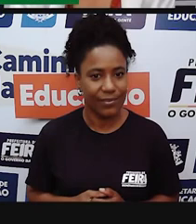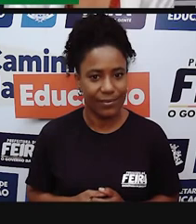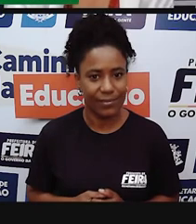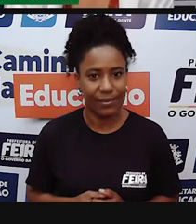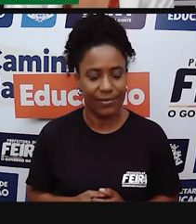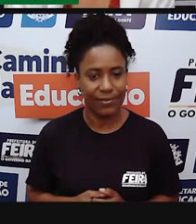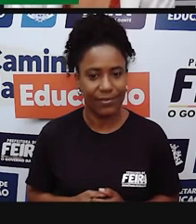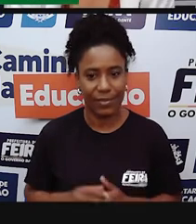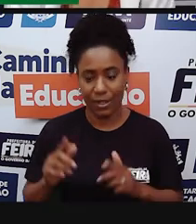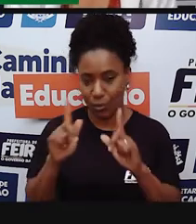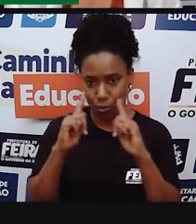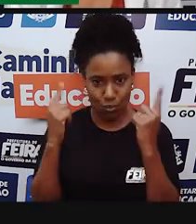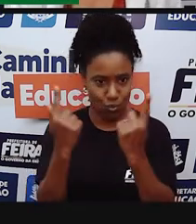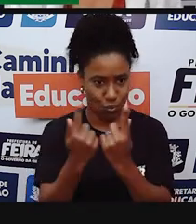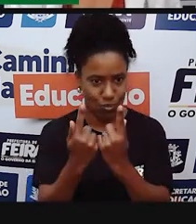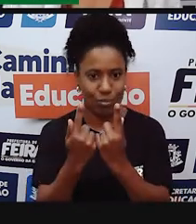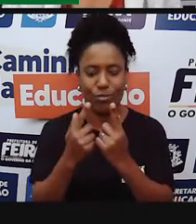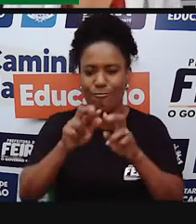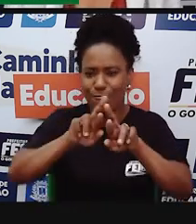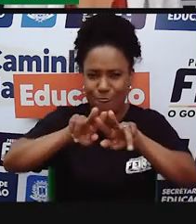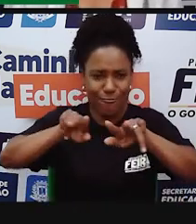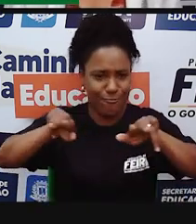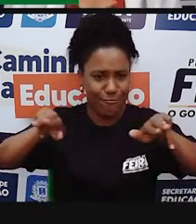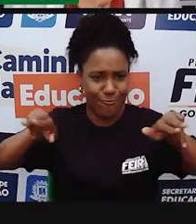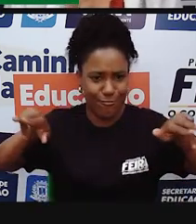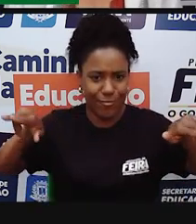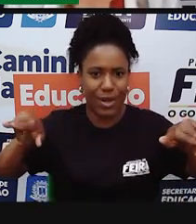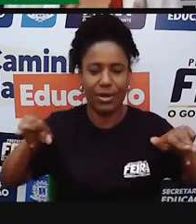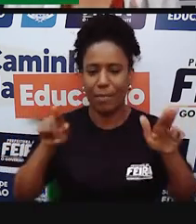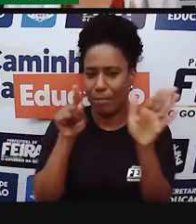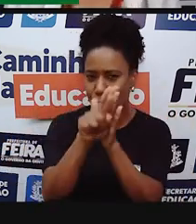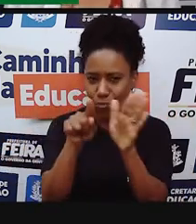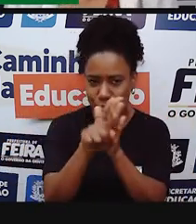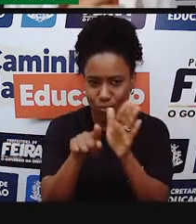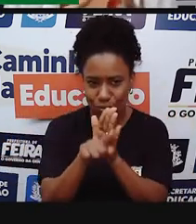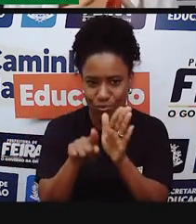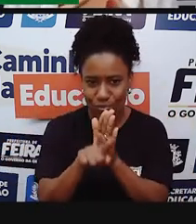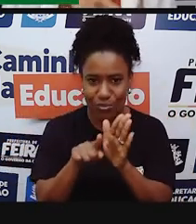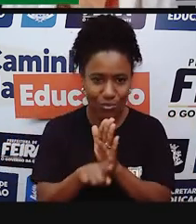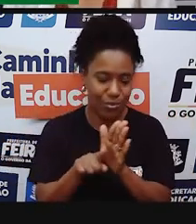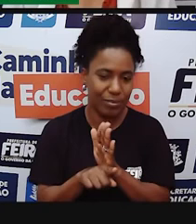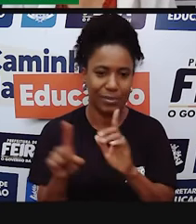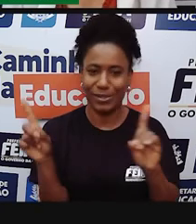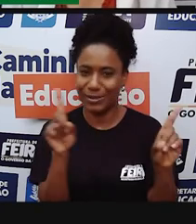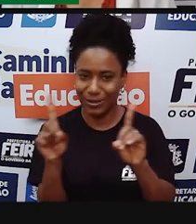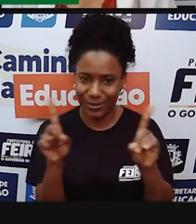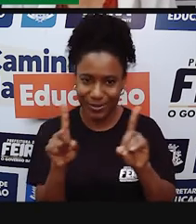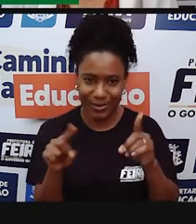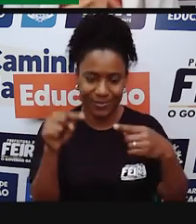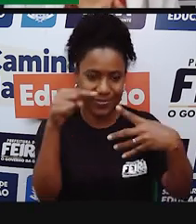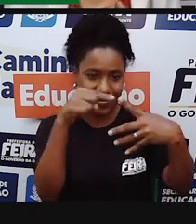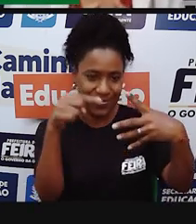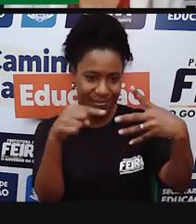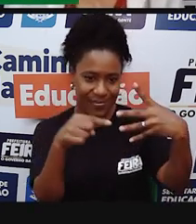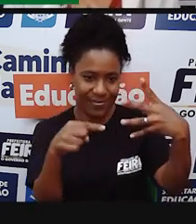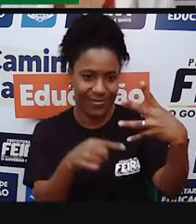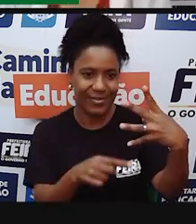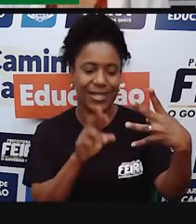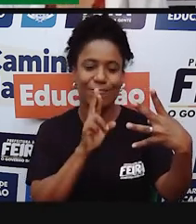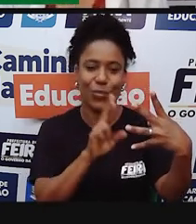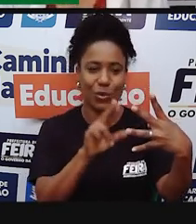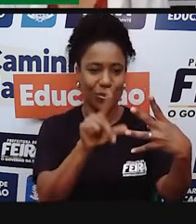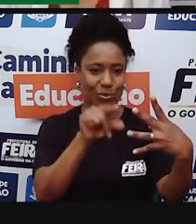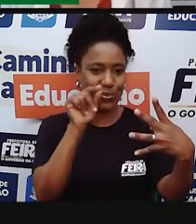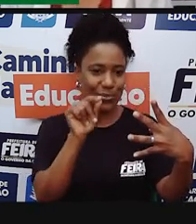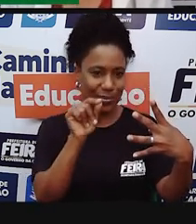um grupo né uma série de perguntas de múltipla escolha e aí o que é